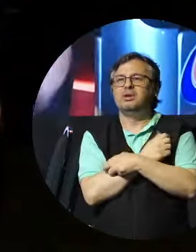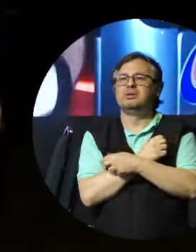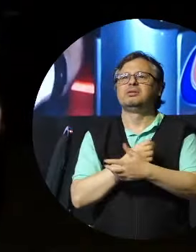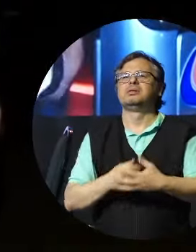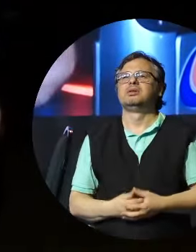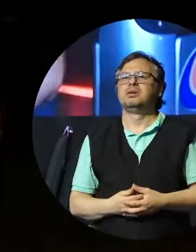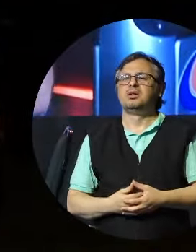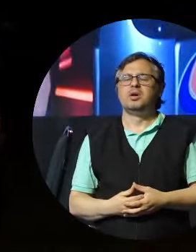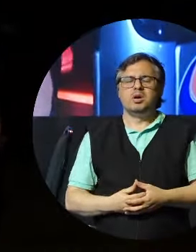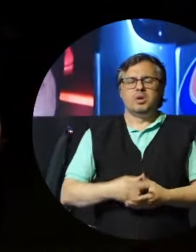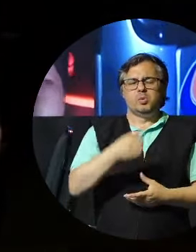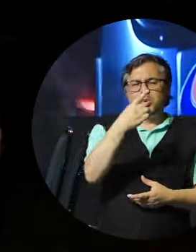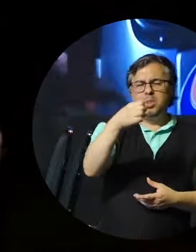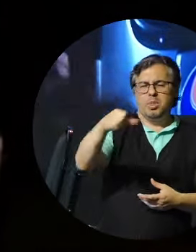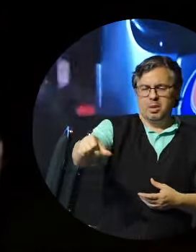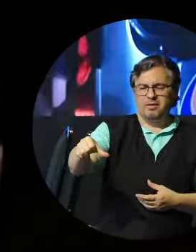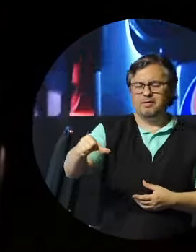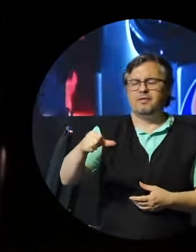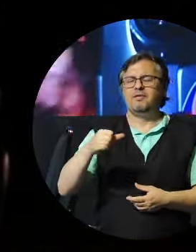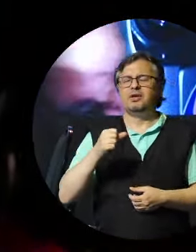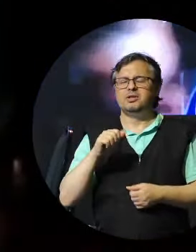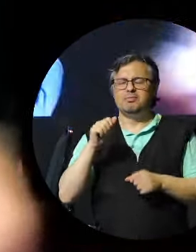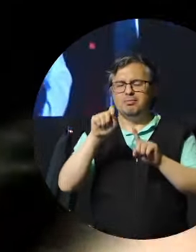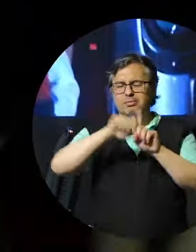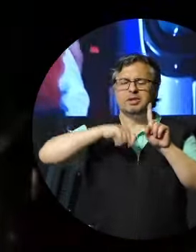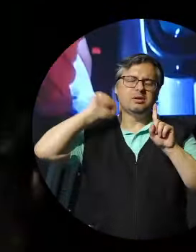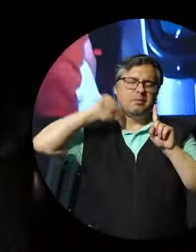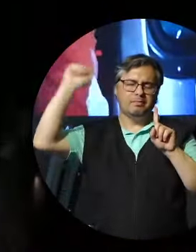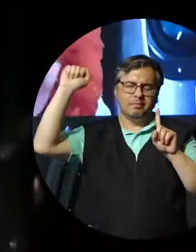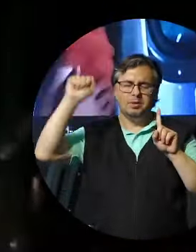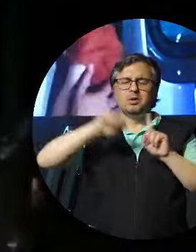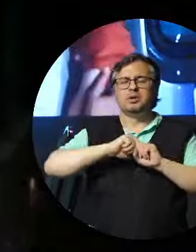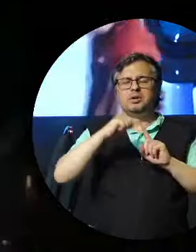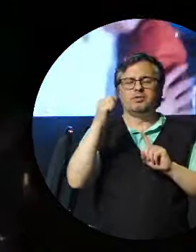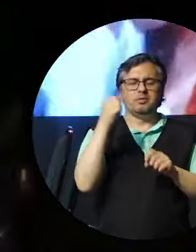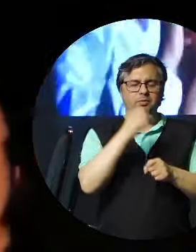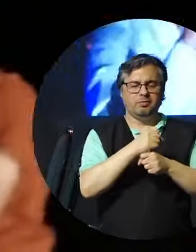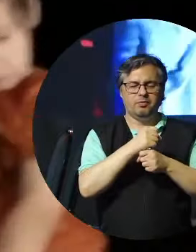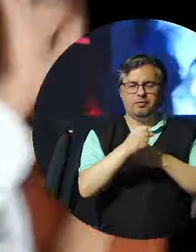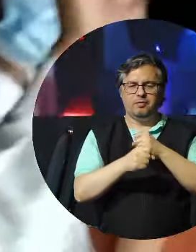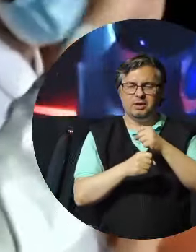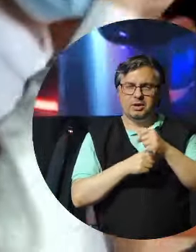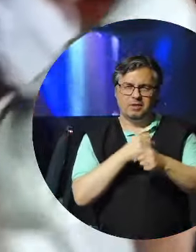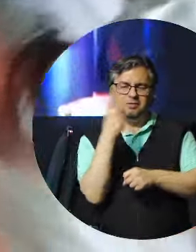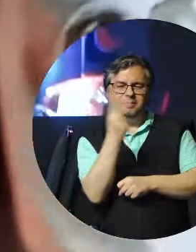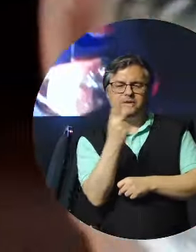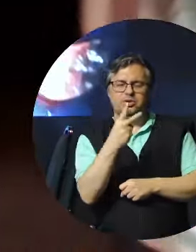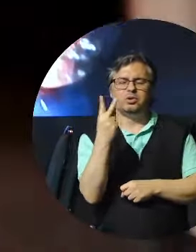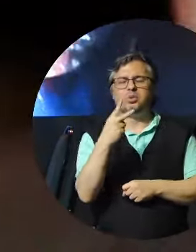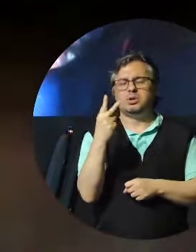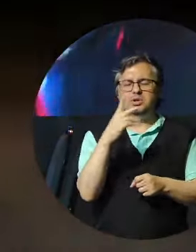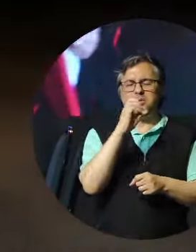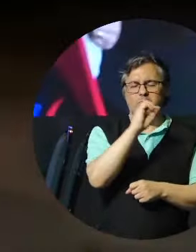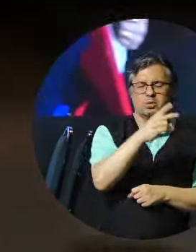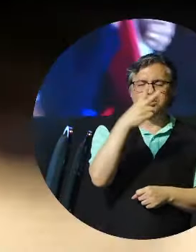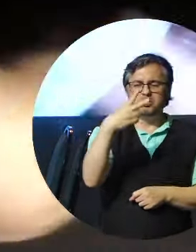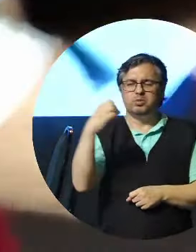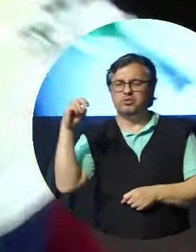19 de abril de 2022. E já fazem 2 anos desse desafio.